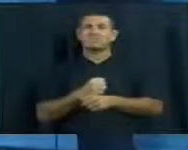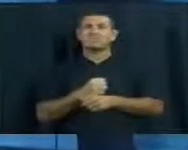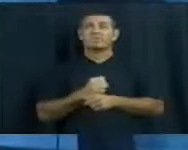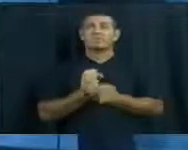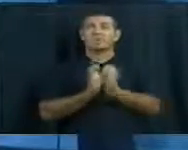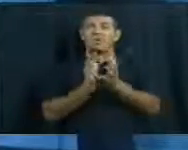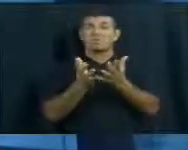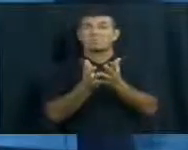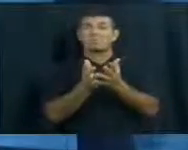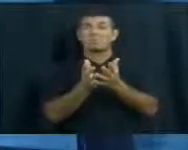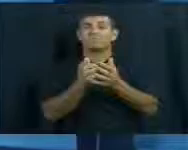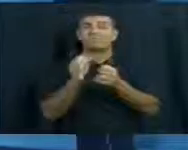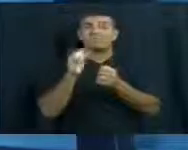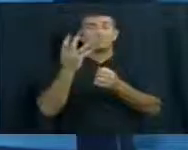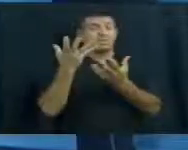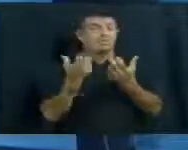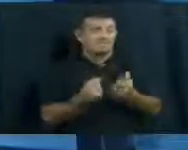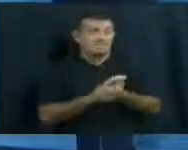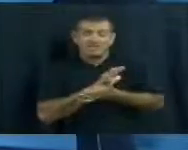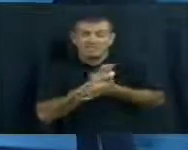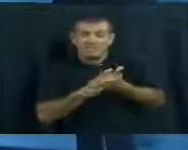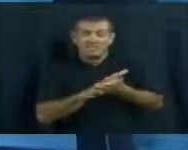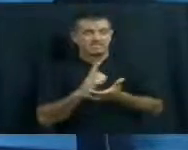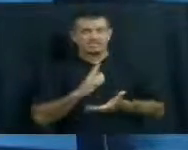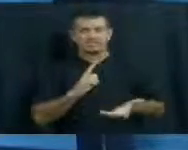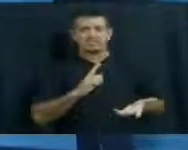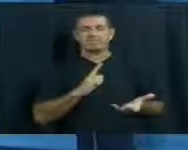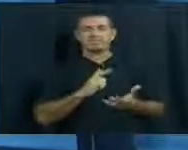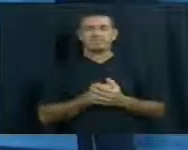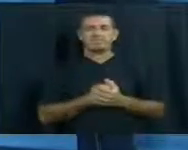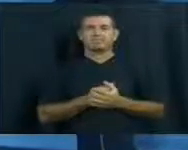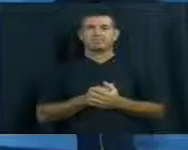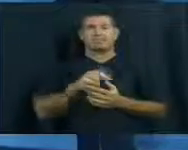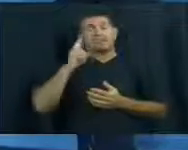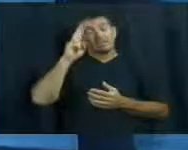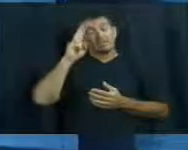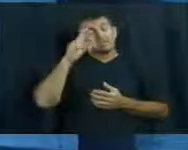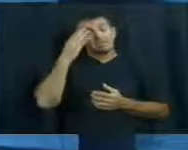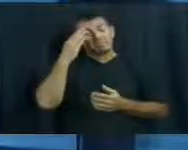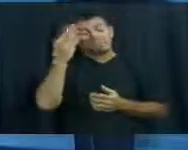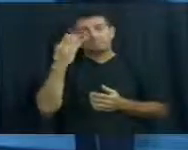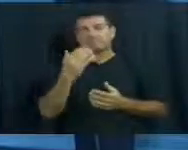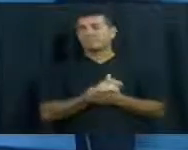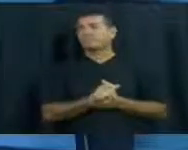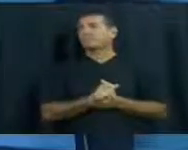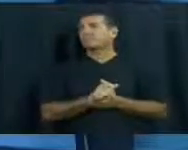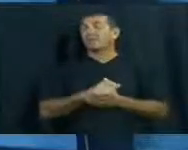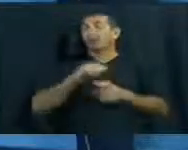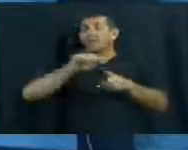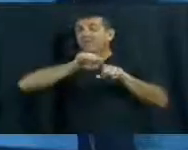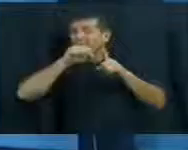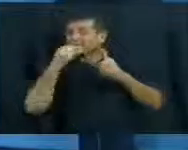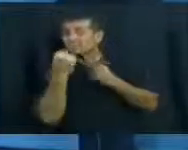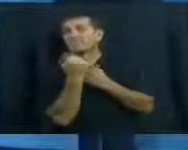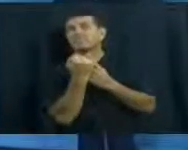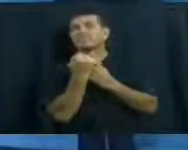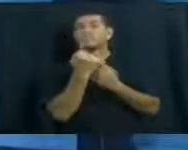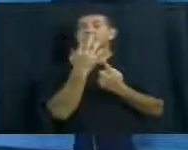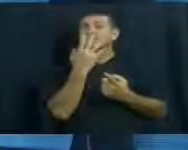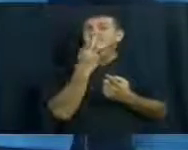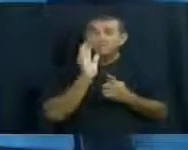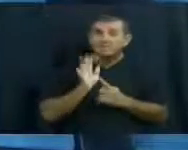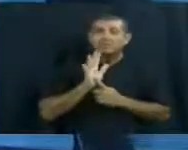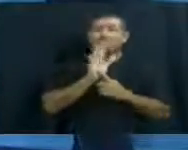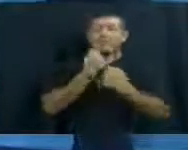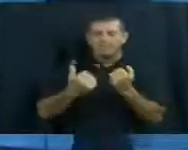de Comunidades Carnavalescas não recebe a subvenção. Né? Então, para lembrar que a função social é a função social do carnaval, mais uma